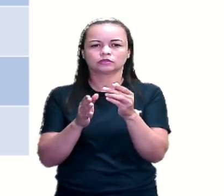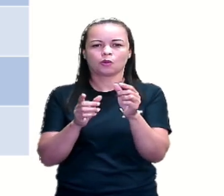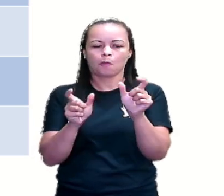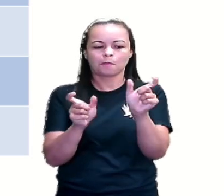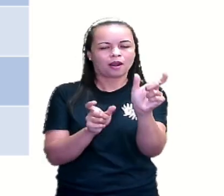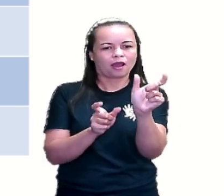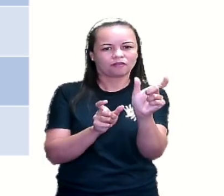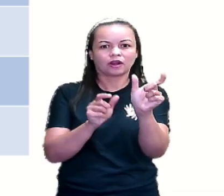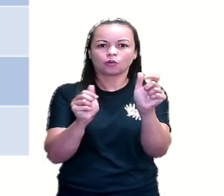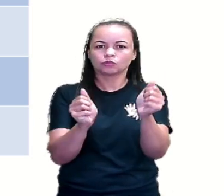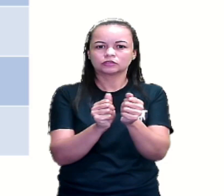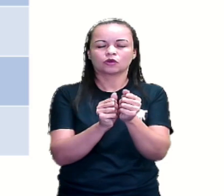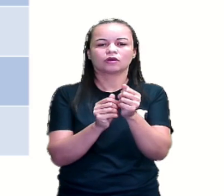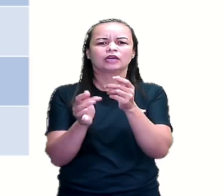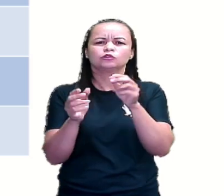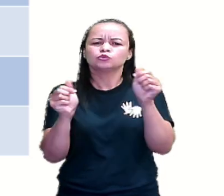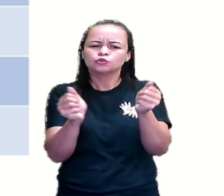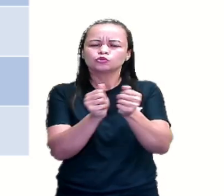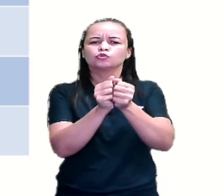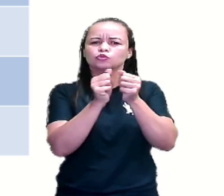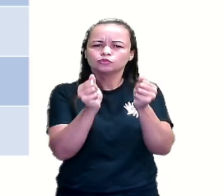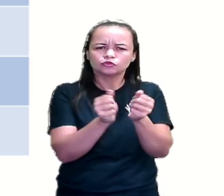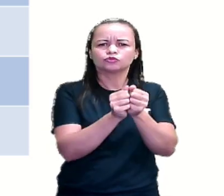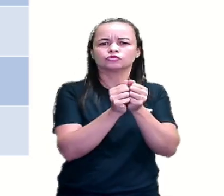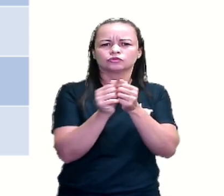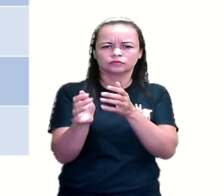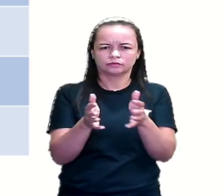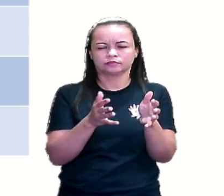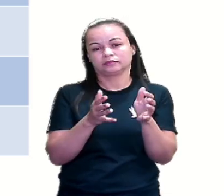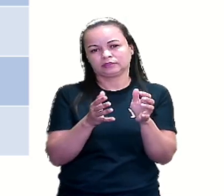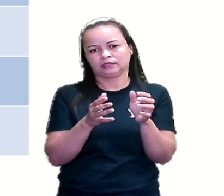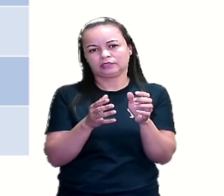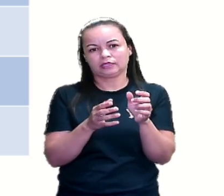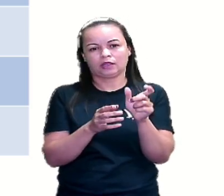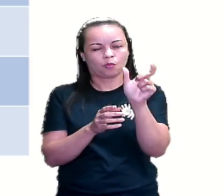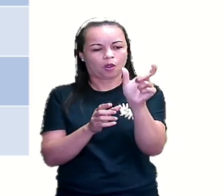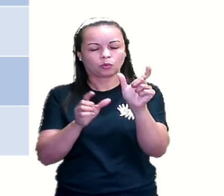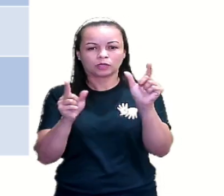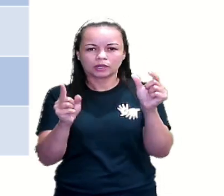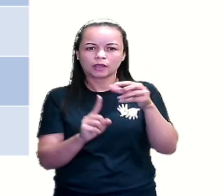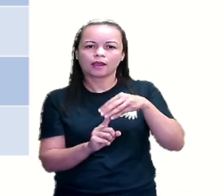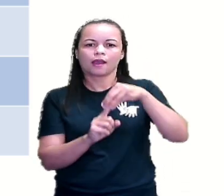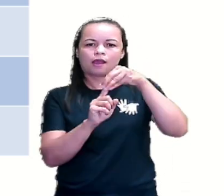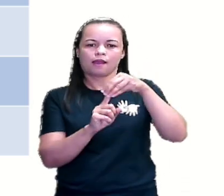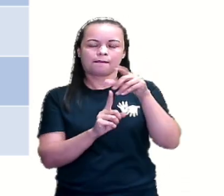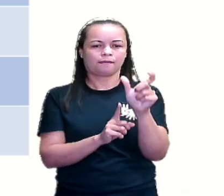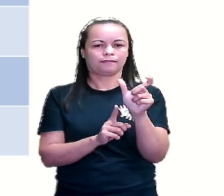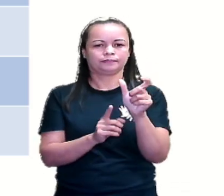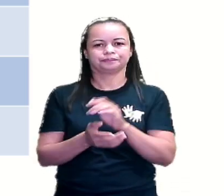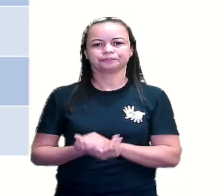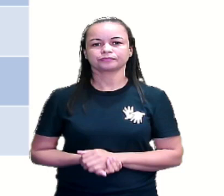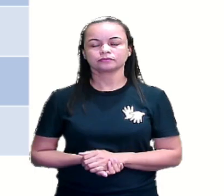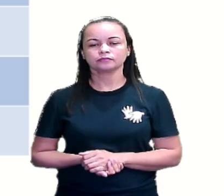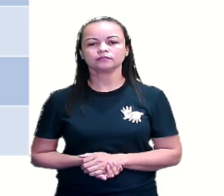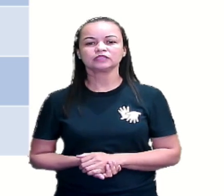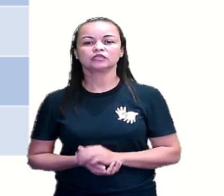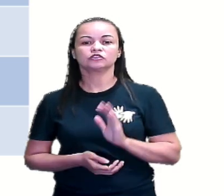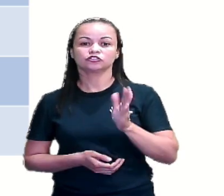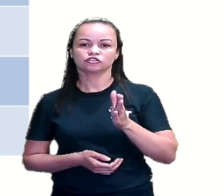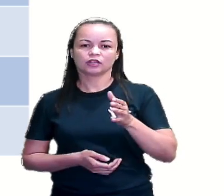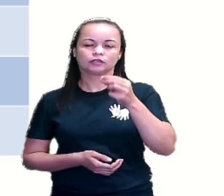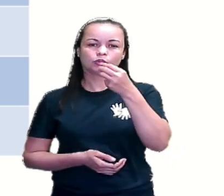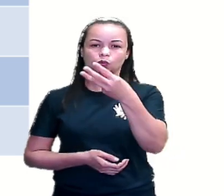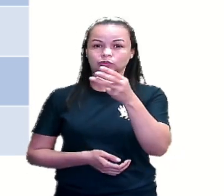Eu junto, ó, 22, 23 e tenho uma única palavra. Já na do 30, a gente repete